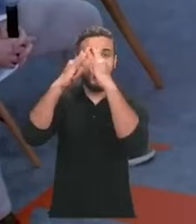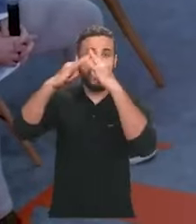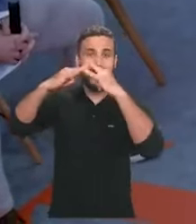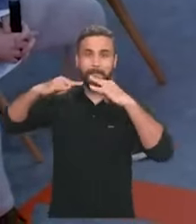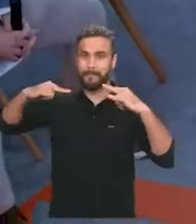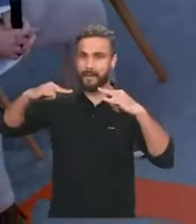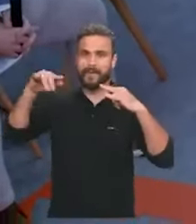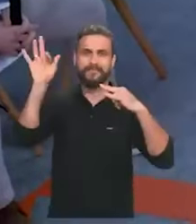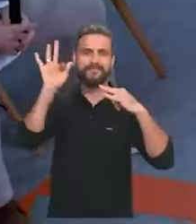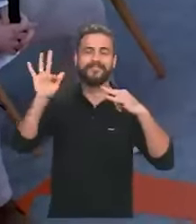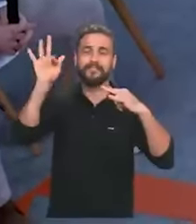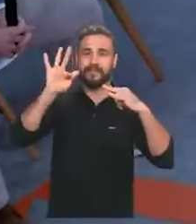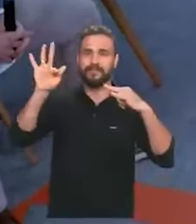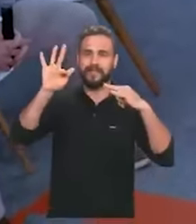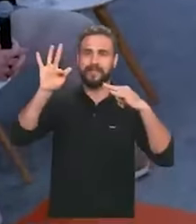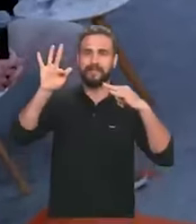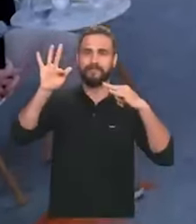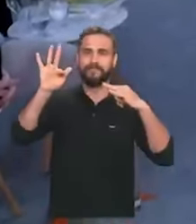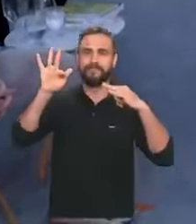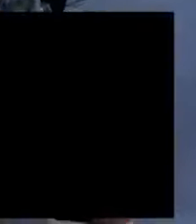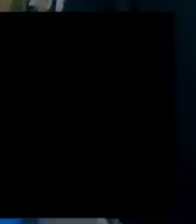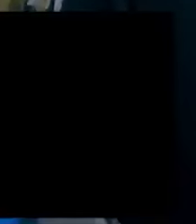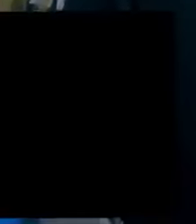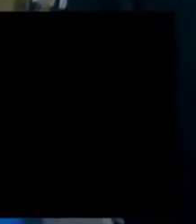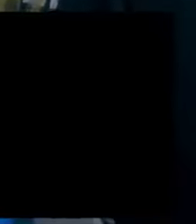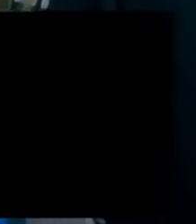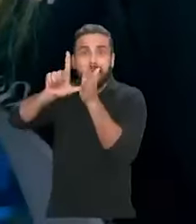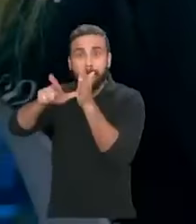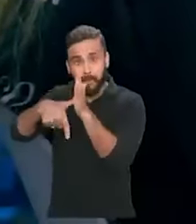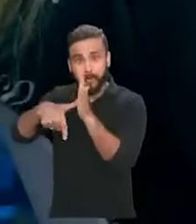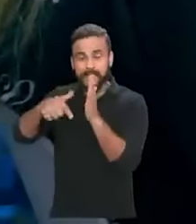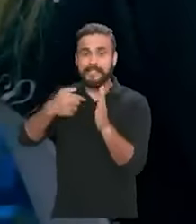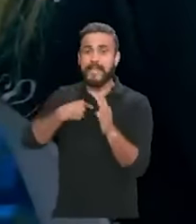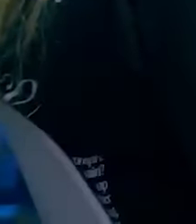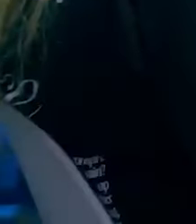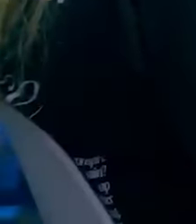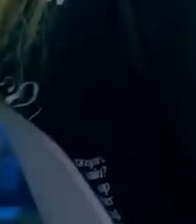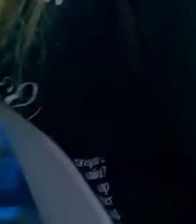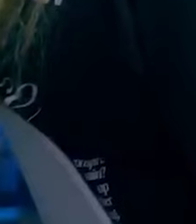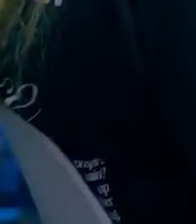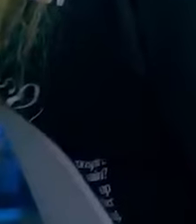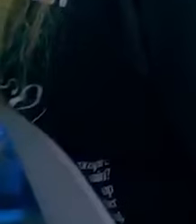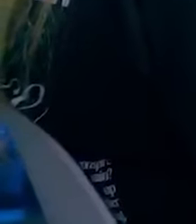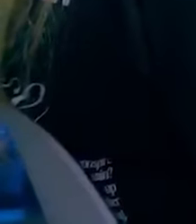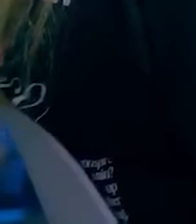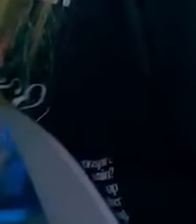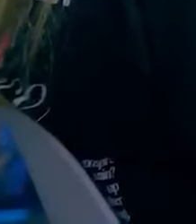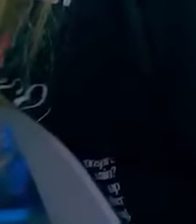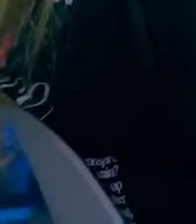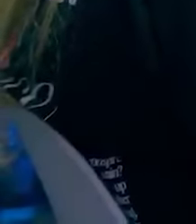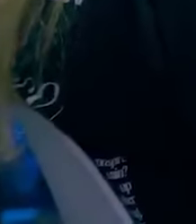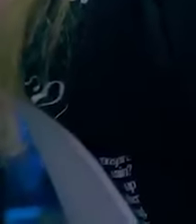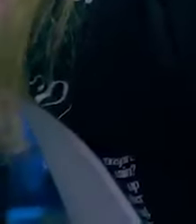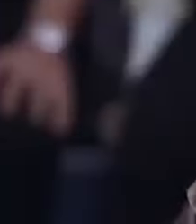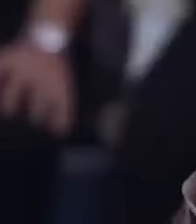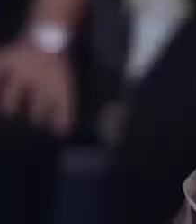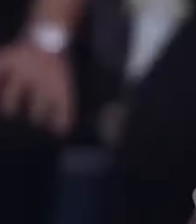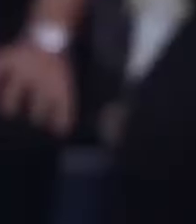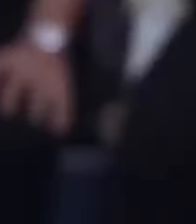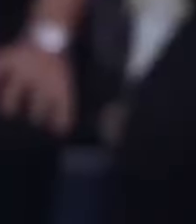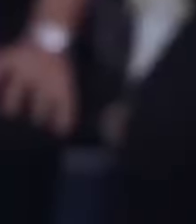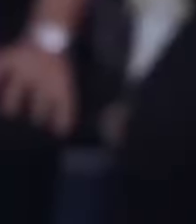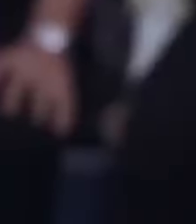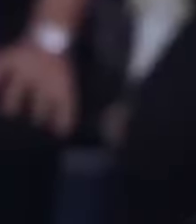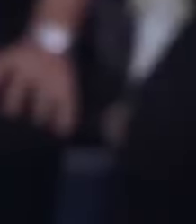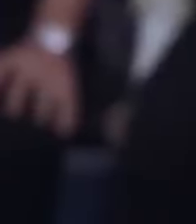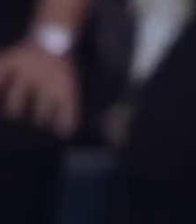morava, eu ganhei 4 amigos para Jesus. 2 deles são pastores hoje. Até hoje são aqueles que